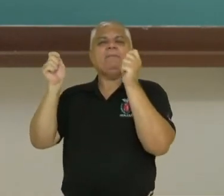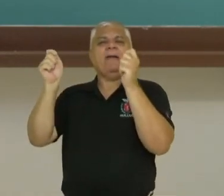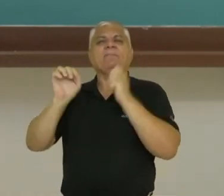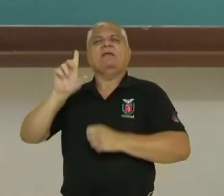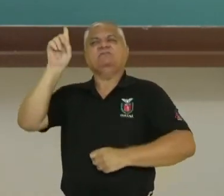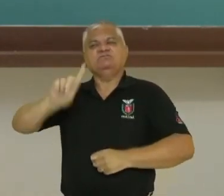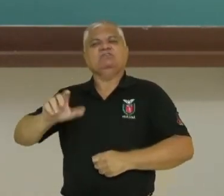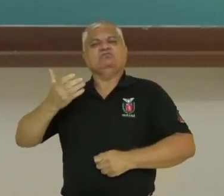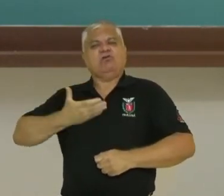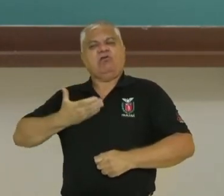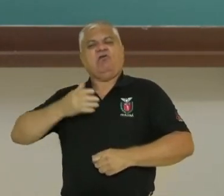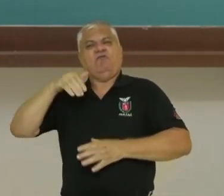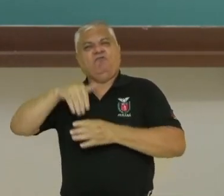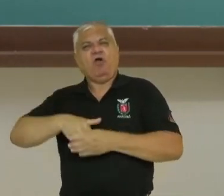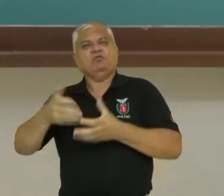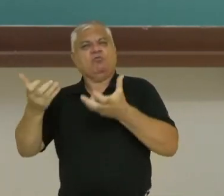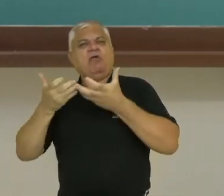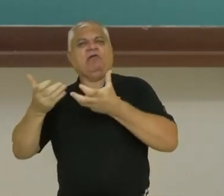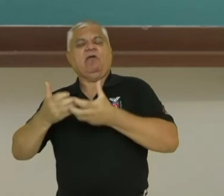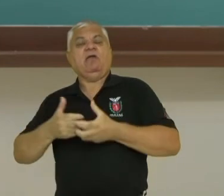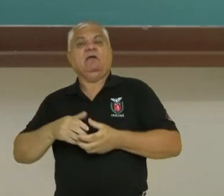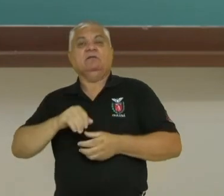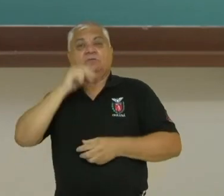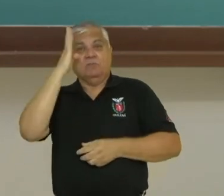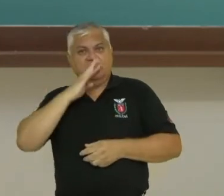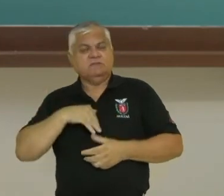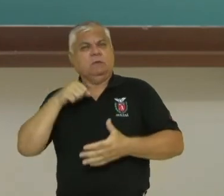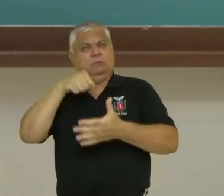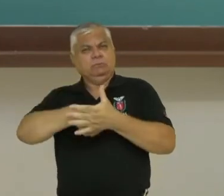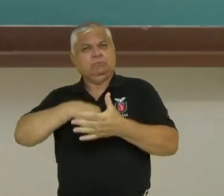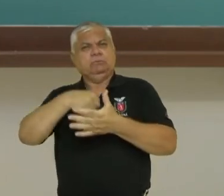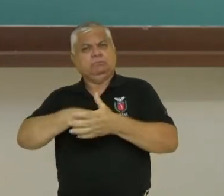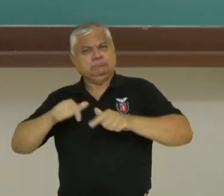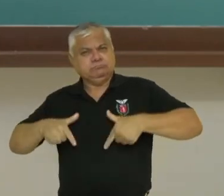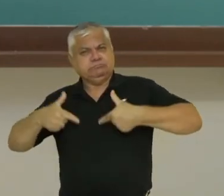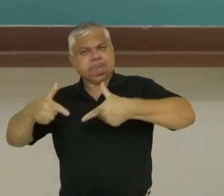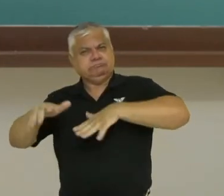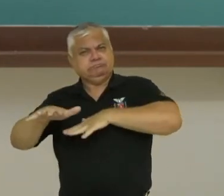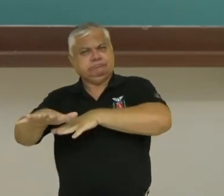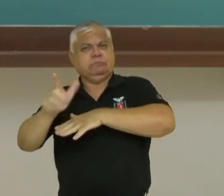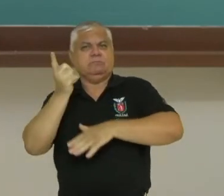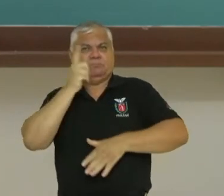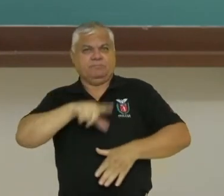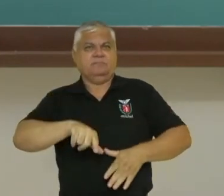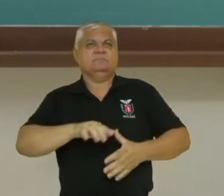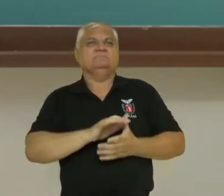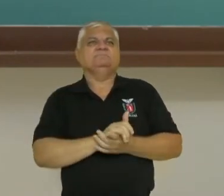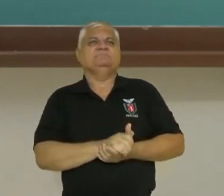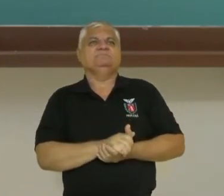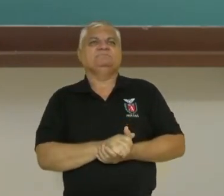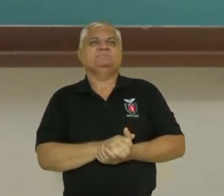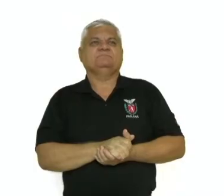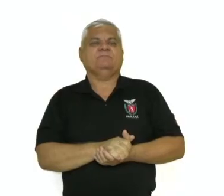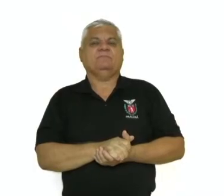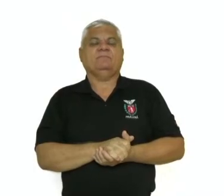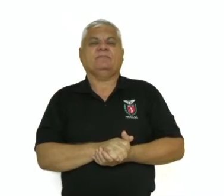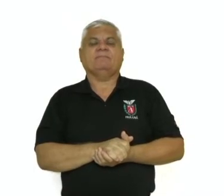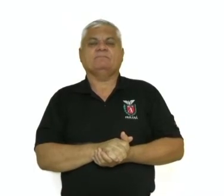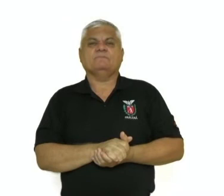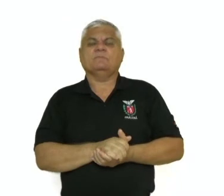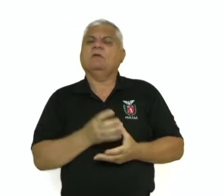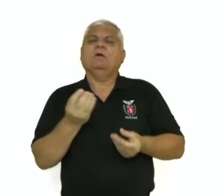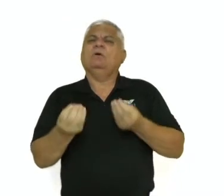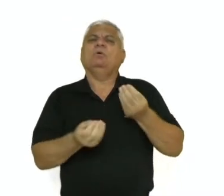voto. Países como o Brasil conquistaram esse direito. Bem, onde e